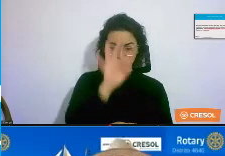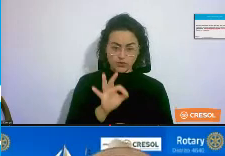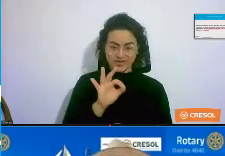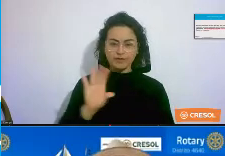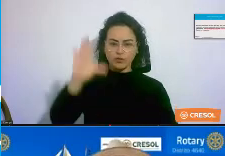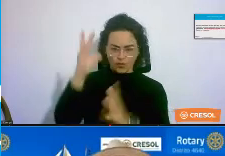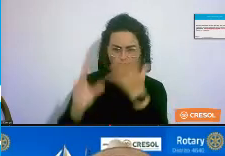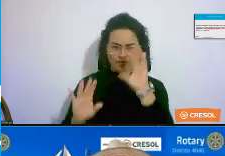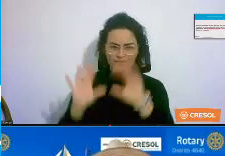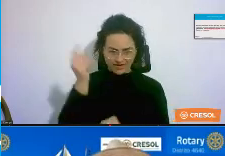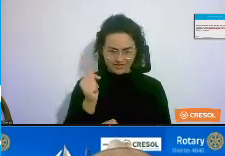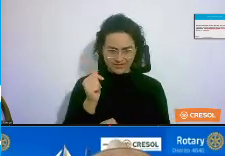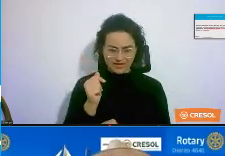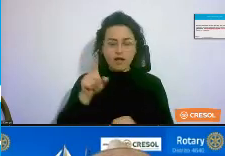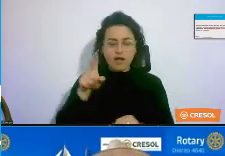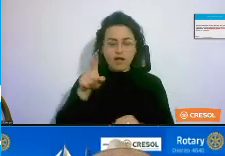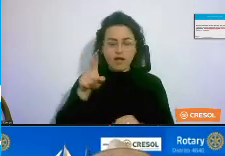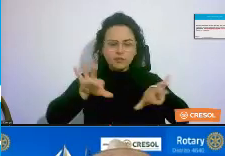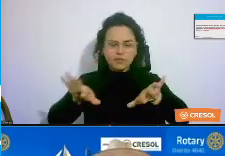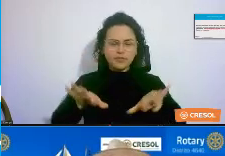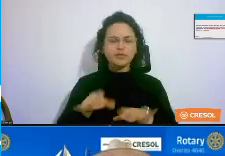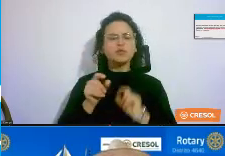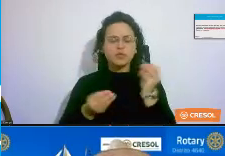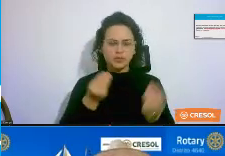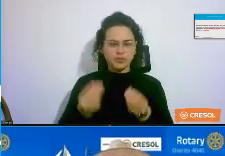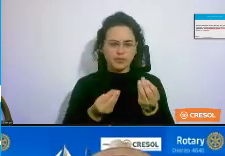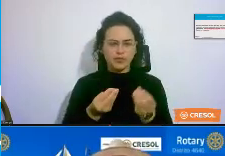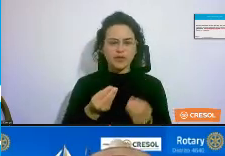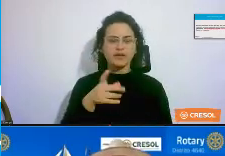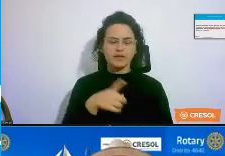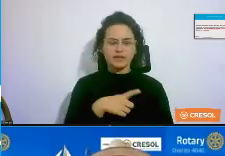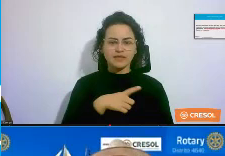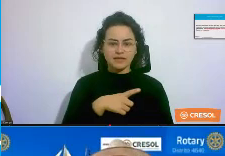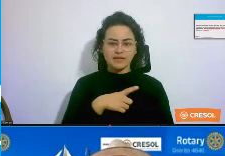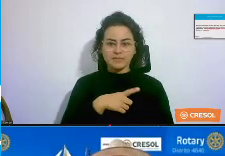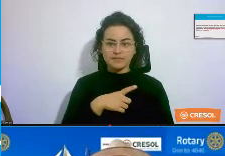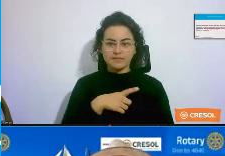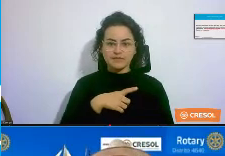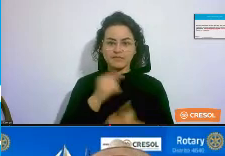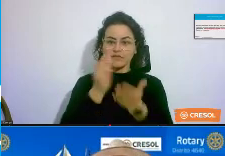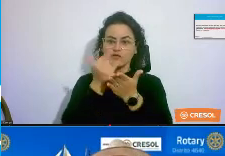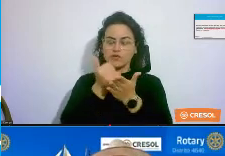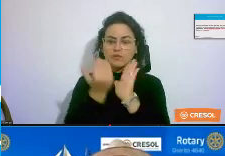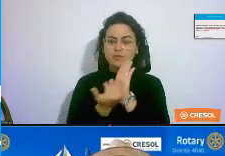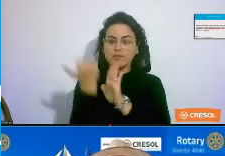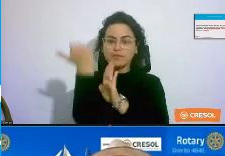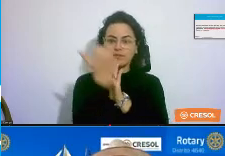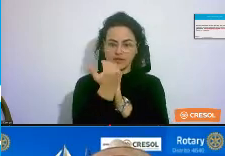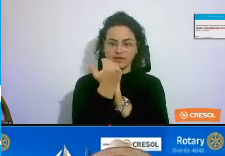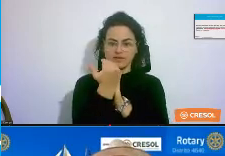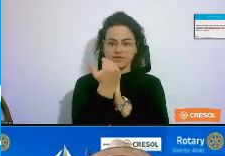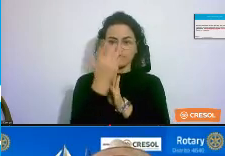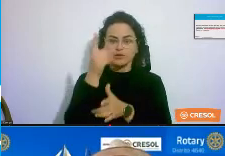distribuir estatisticamente de uma outra forma. A forma de aumentar essa divisão para ter mais detalhe das